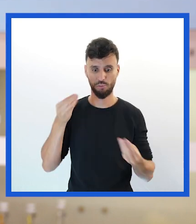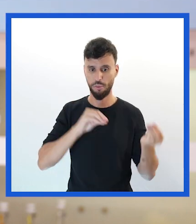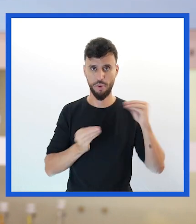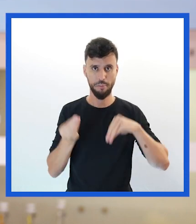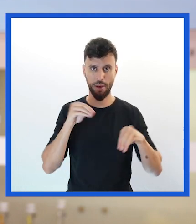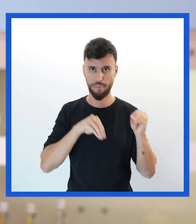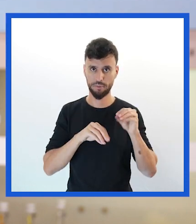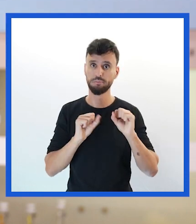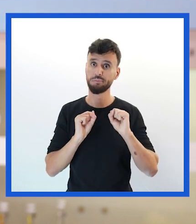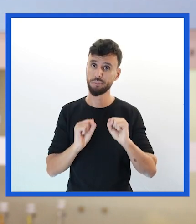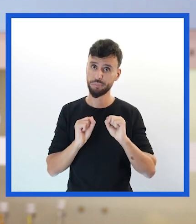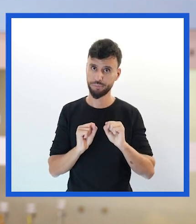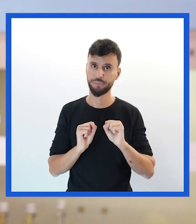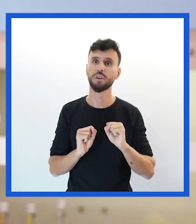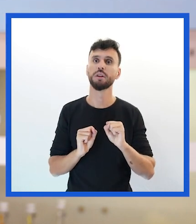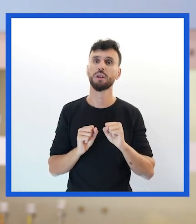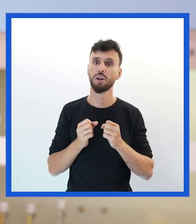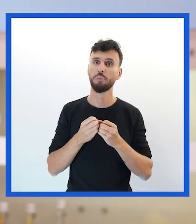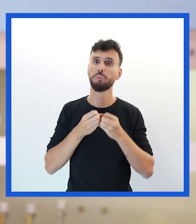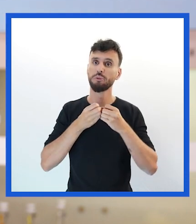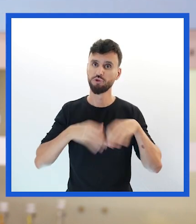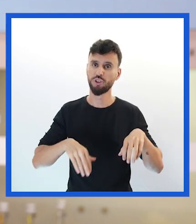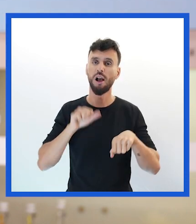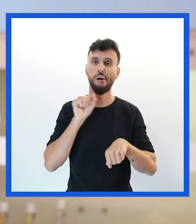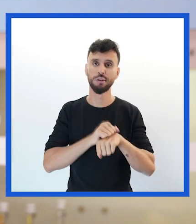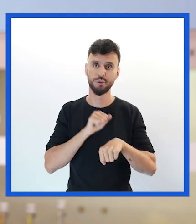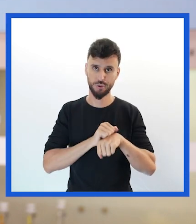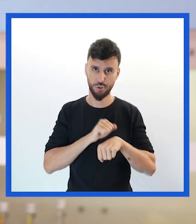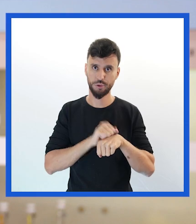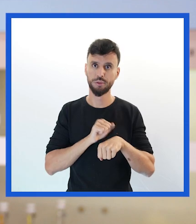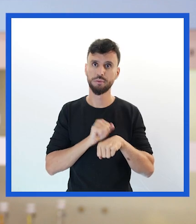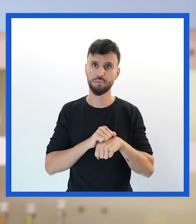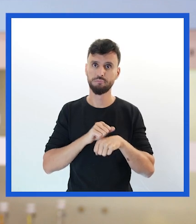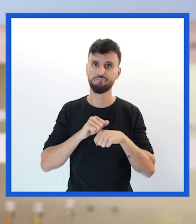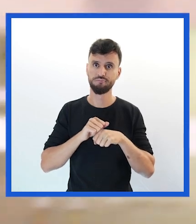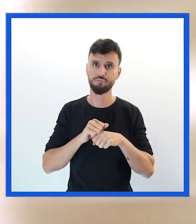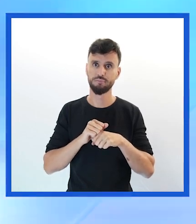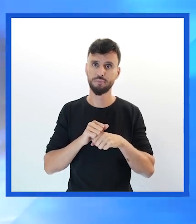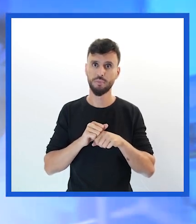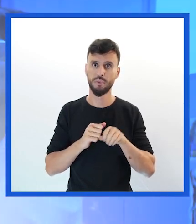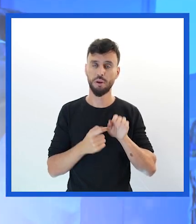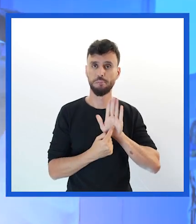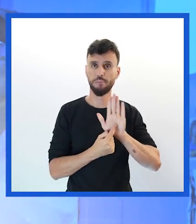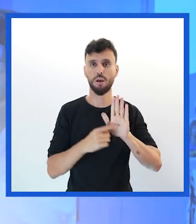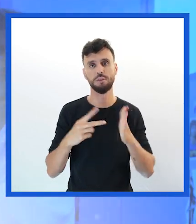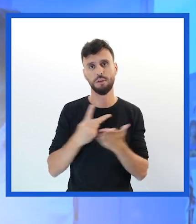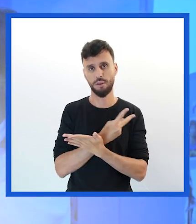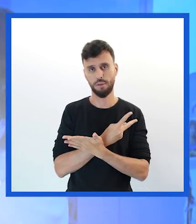isso adicionaria sólidos dissolvidos à matriz, alterando os resultados.